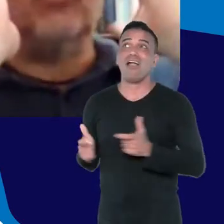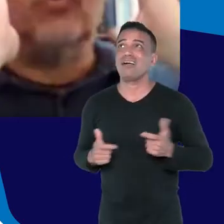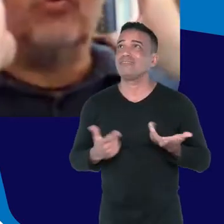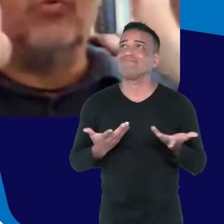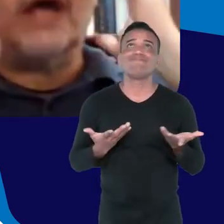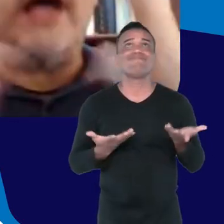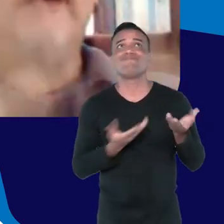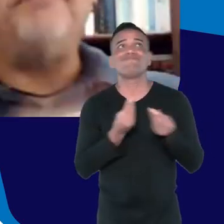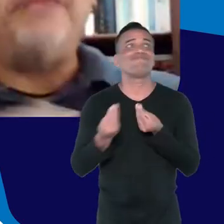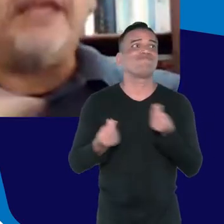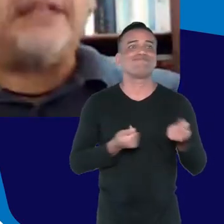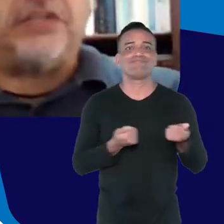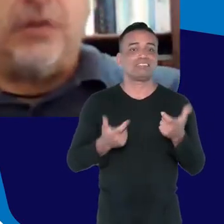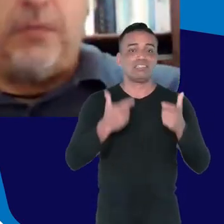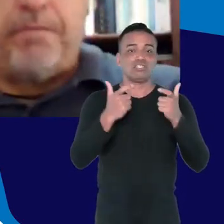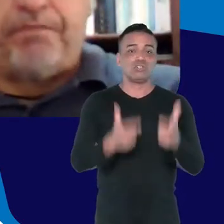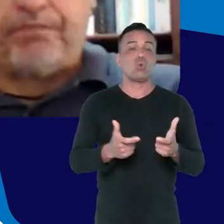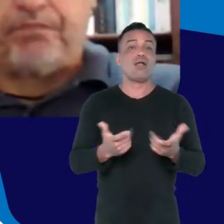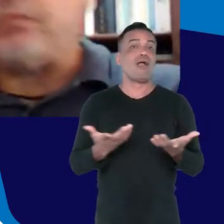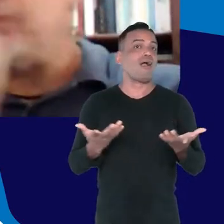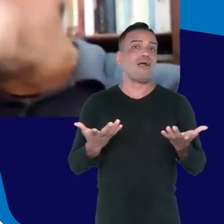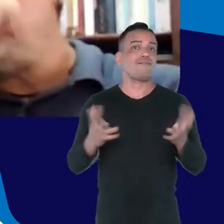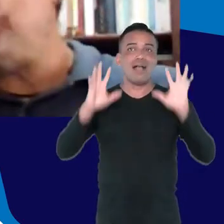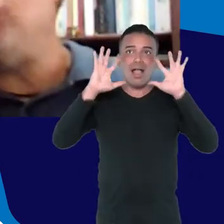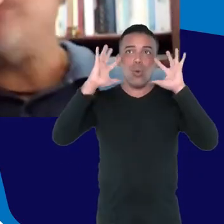tinha a ambientação.